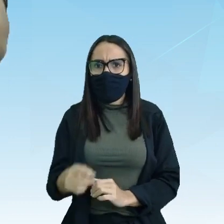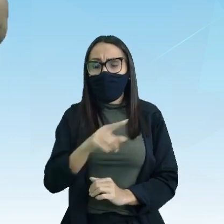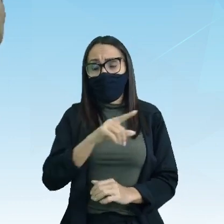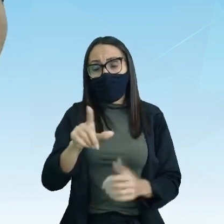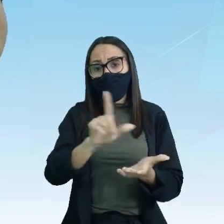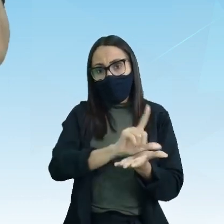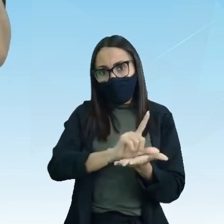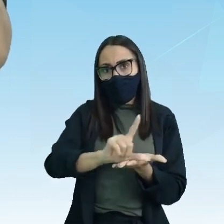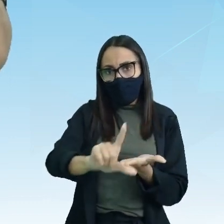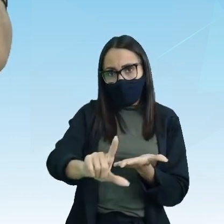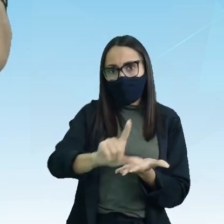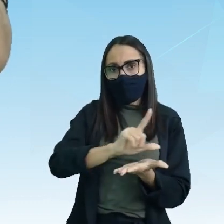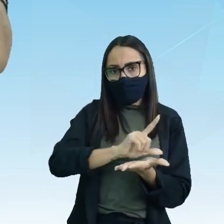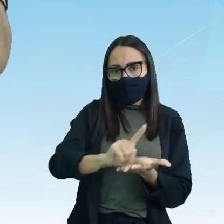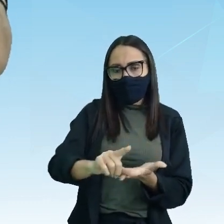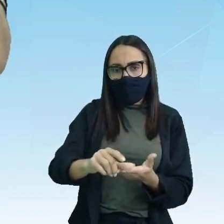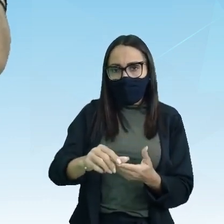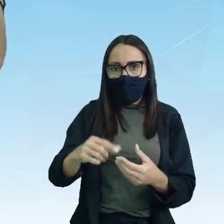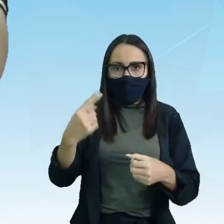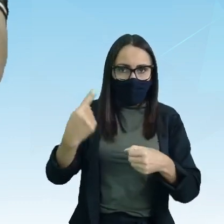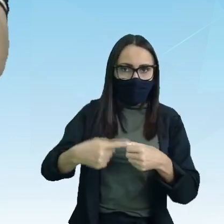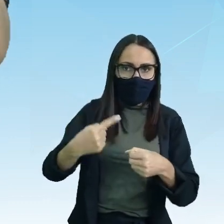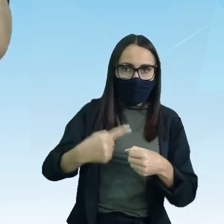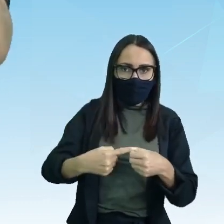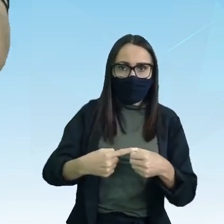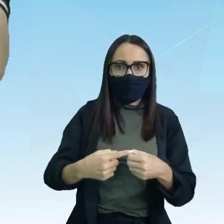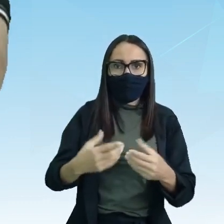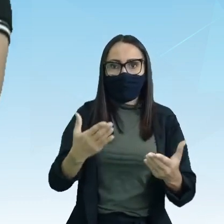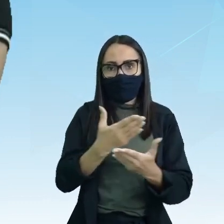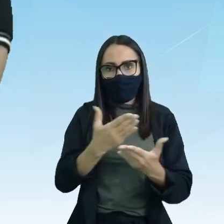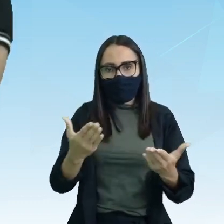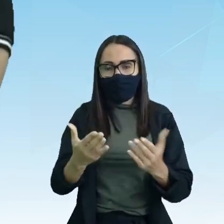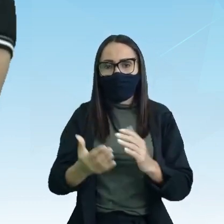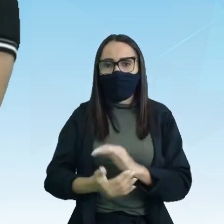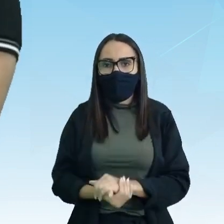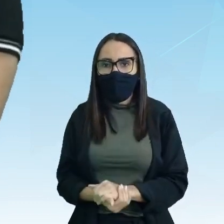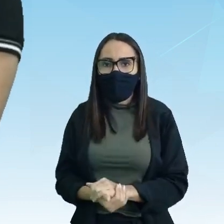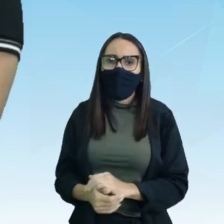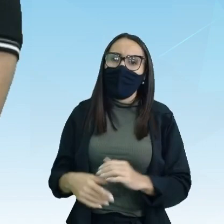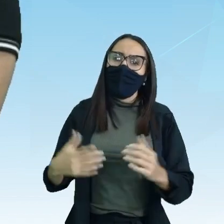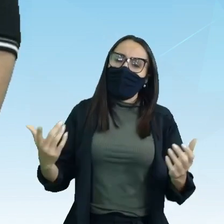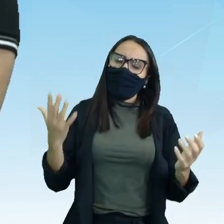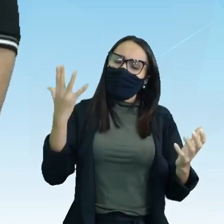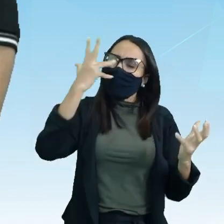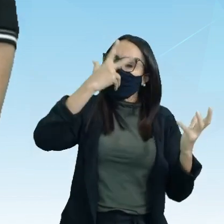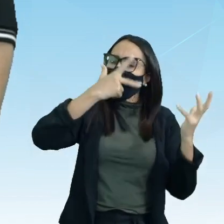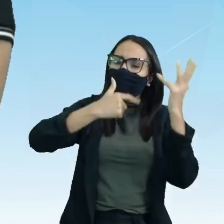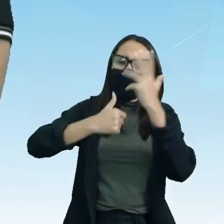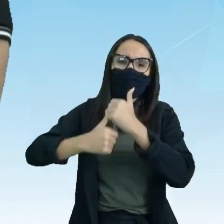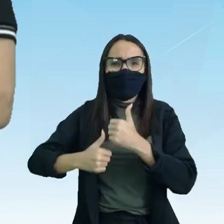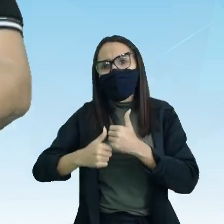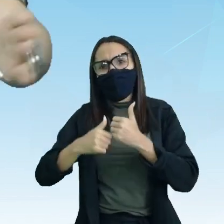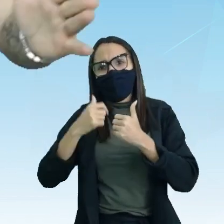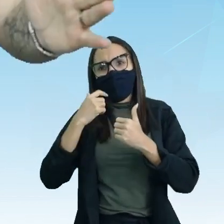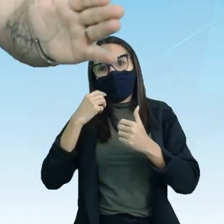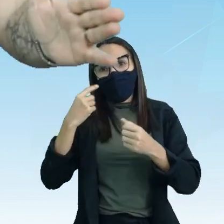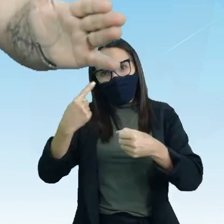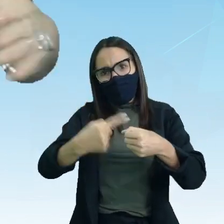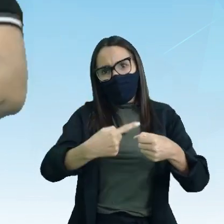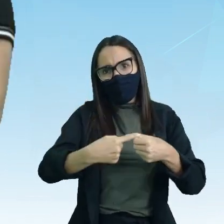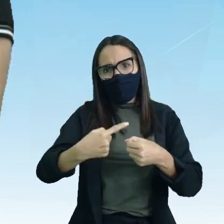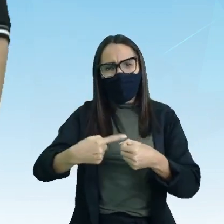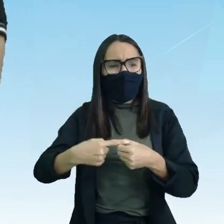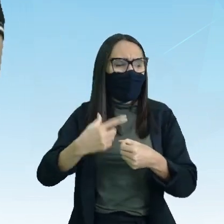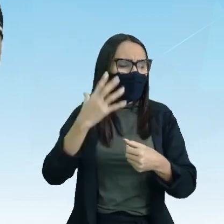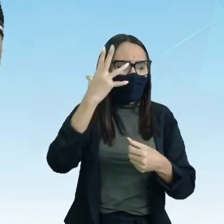Limoeiro. Bom dia, boa tarde, boa noite, boa madrugada para o pessoal de Limoeiro. Que cidade linda, professor. Que cidade linda. Limoeiro aqui pertinho,